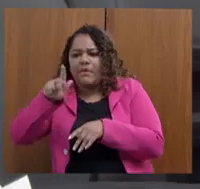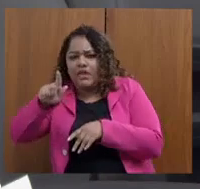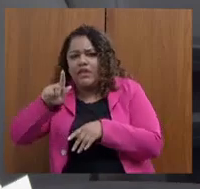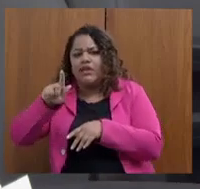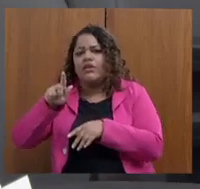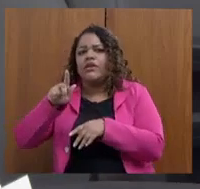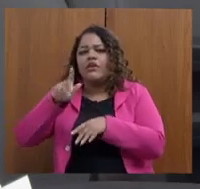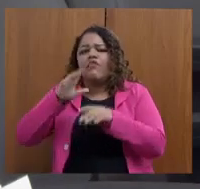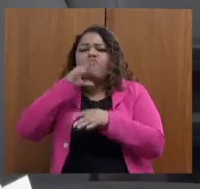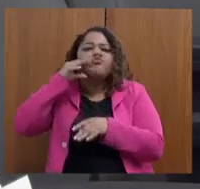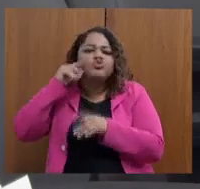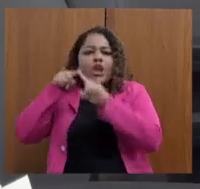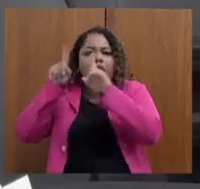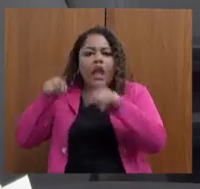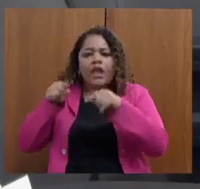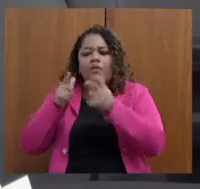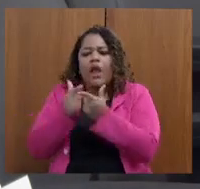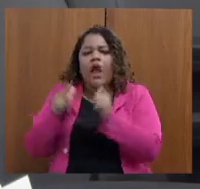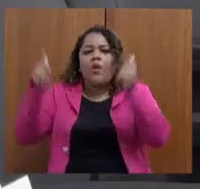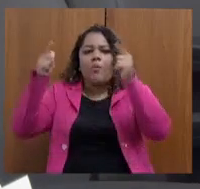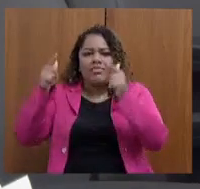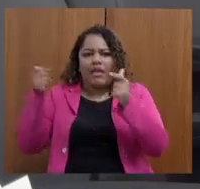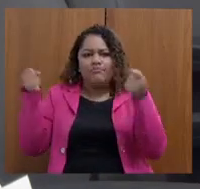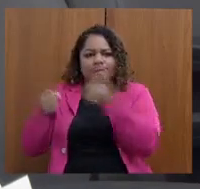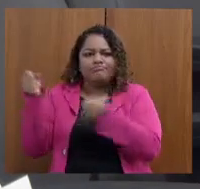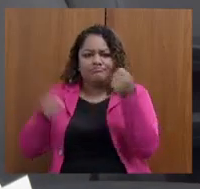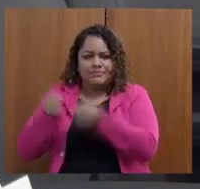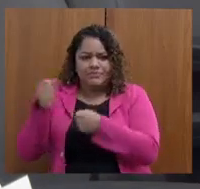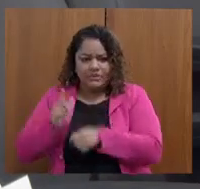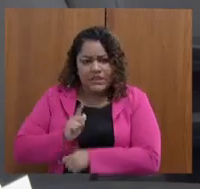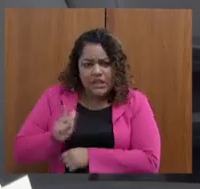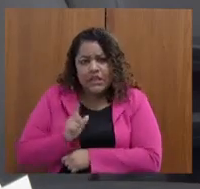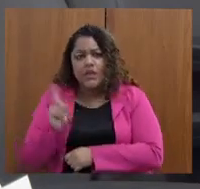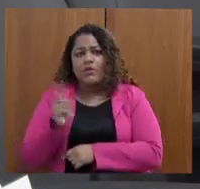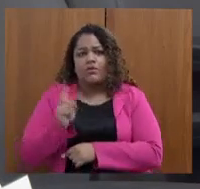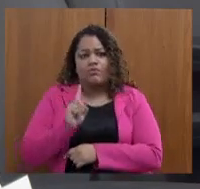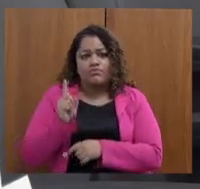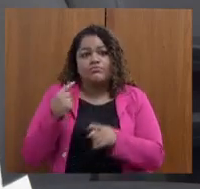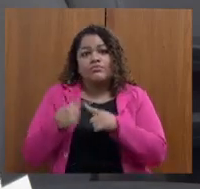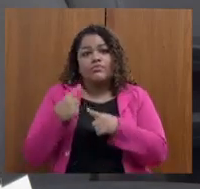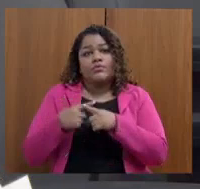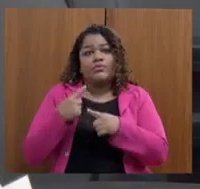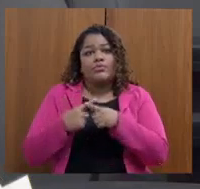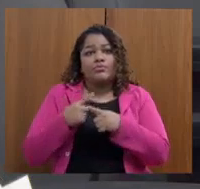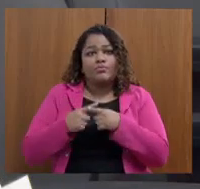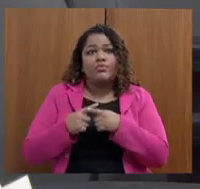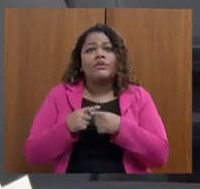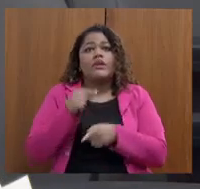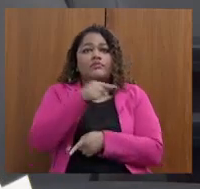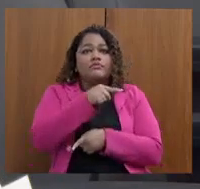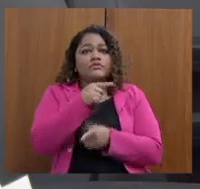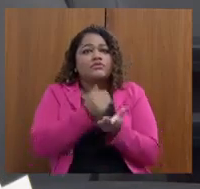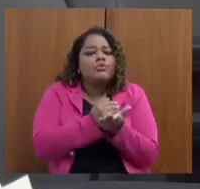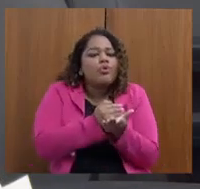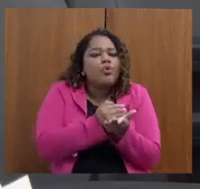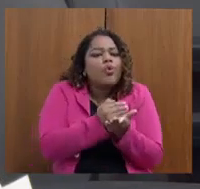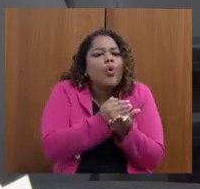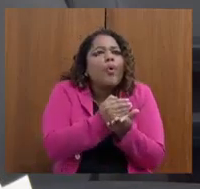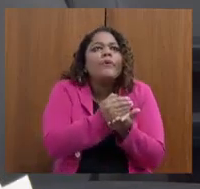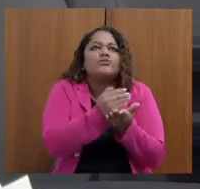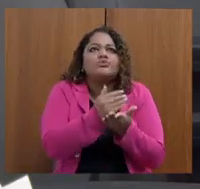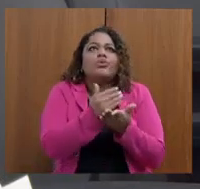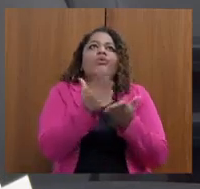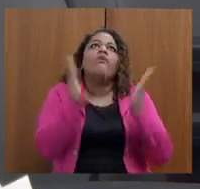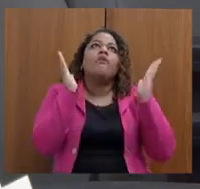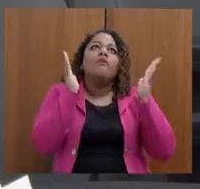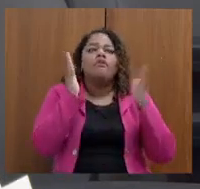tanta luta e tanta cobrança inclusive judicial da do bloco mais à esquerda vocês finalmente começaram a executar o mínimo constitucional de